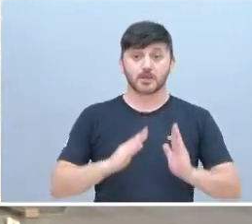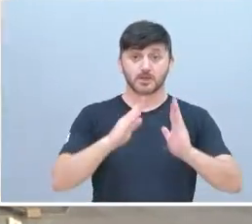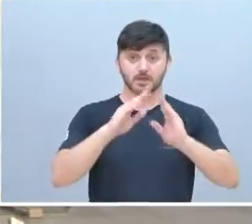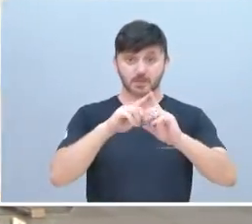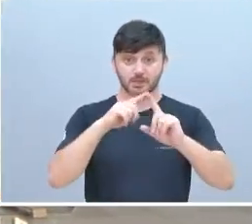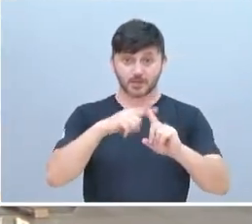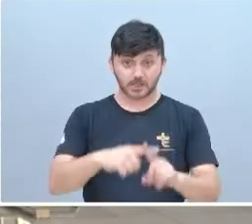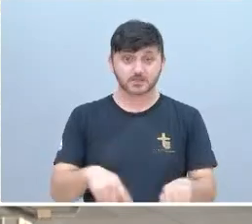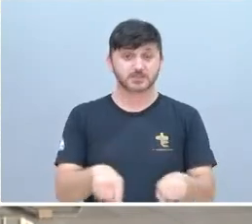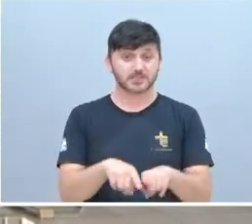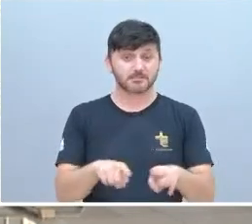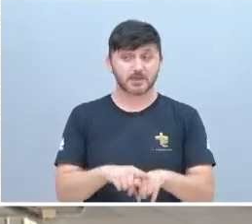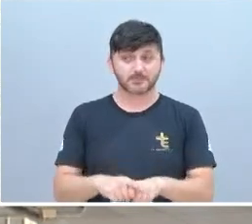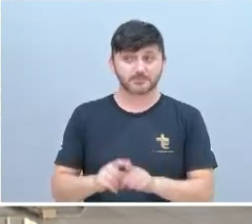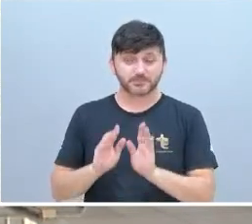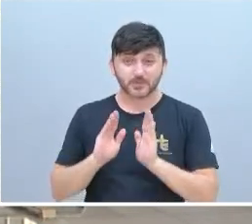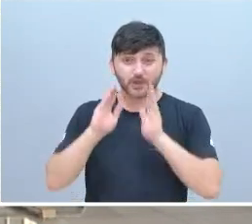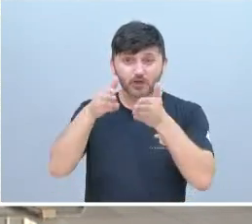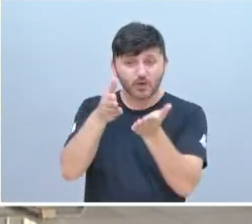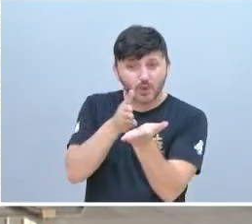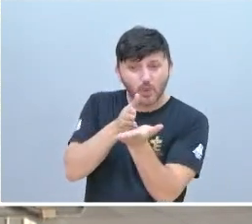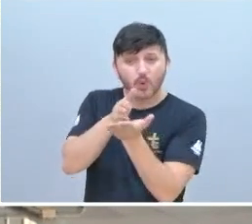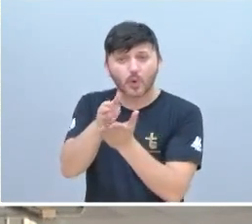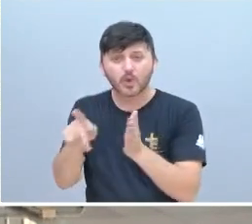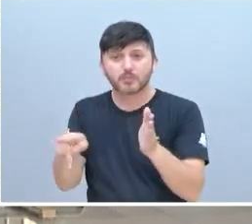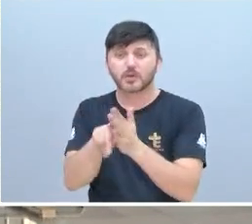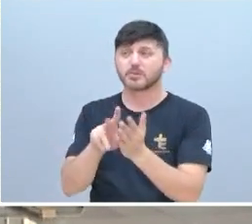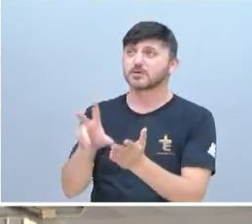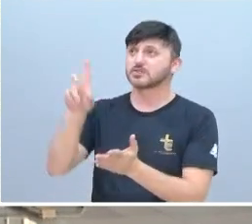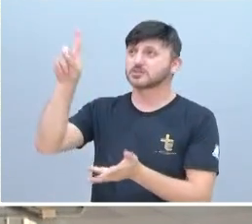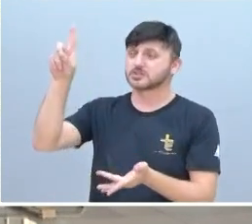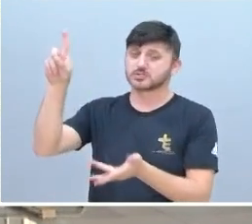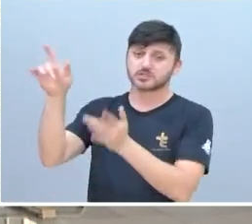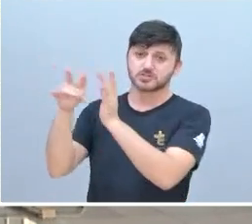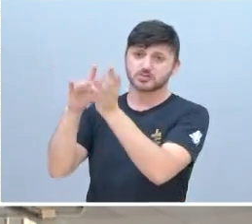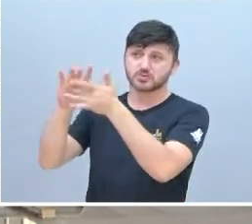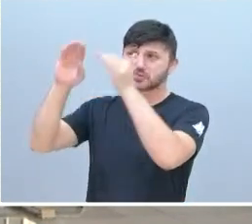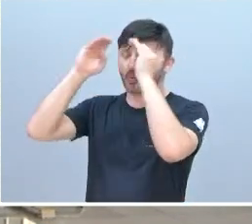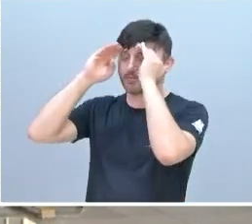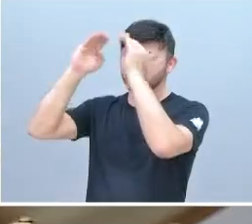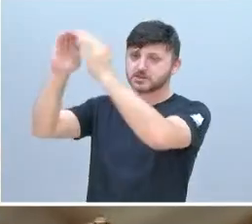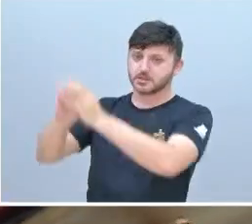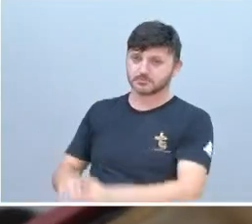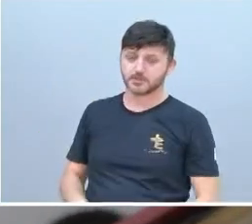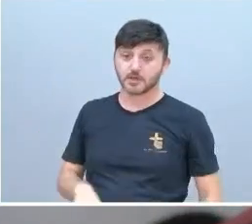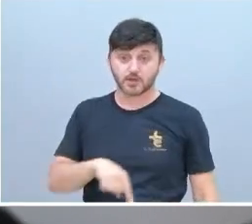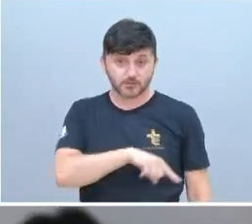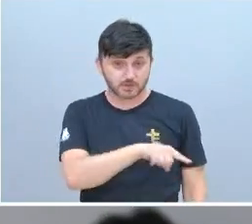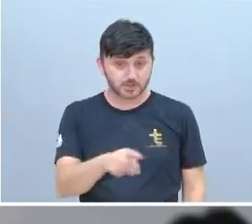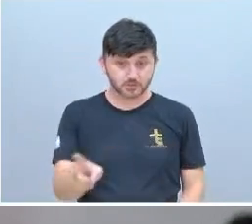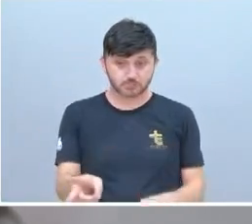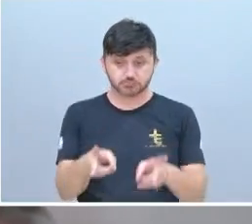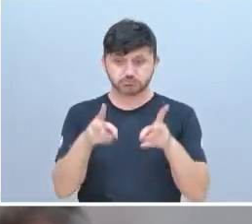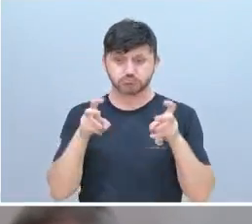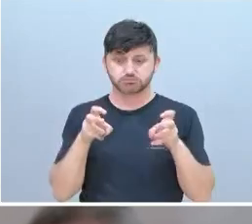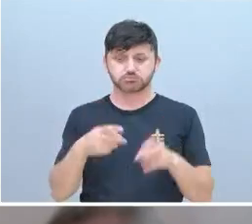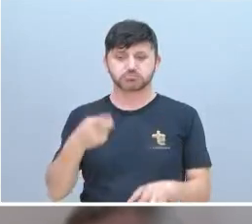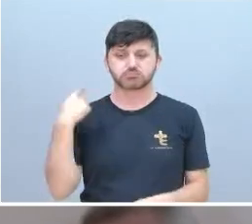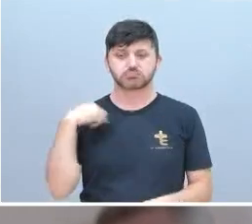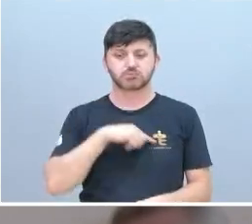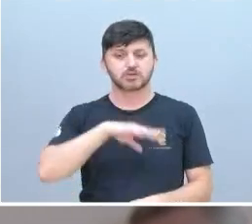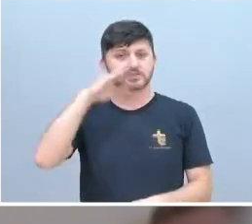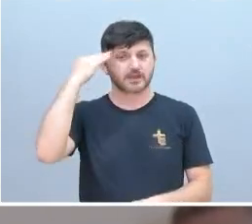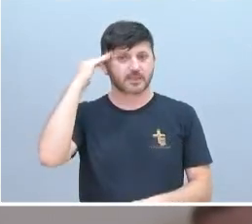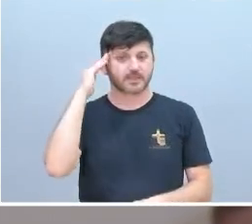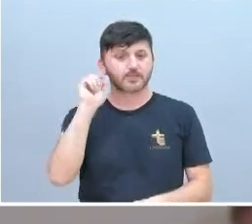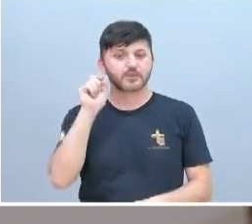Deus nos traços de Cristo. Não sei se você percebe que nós entendemos